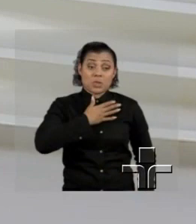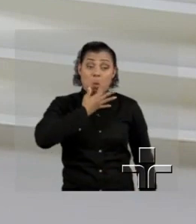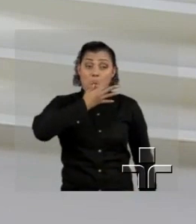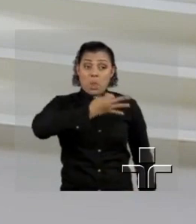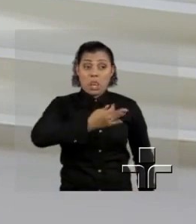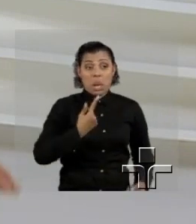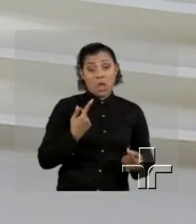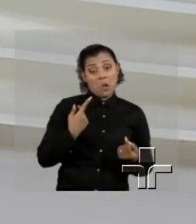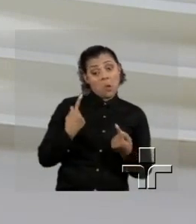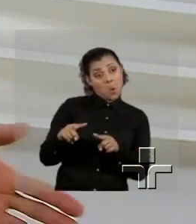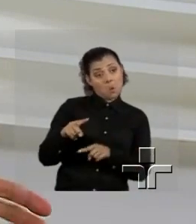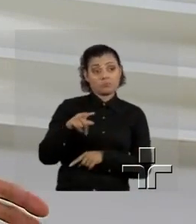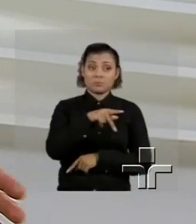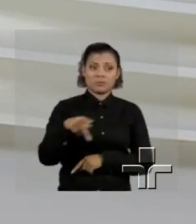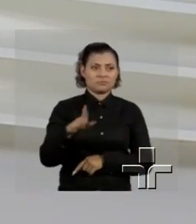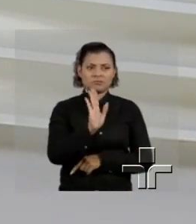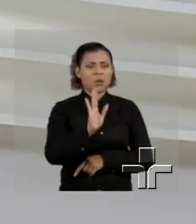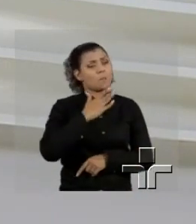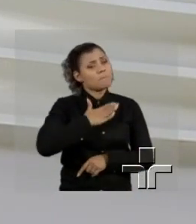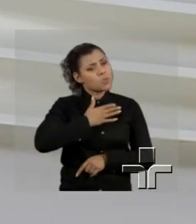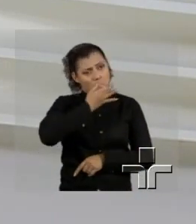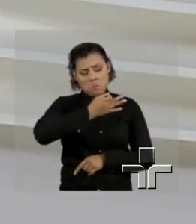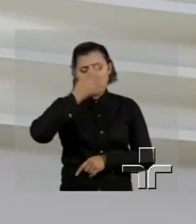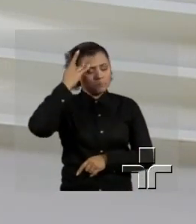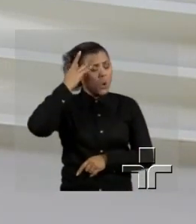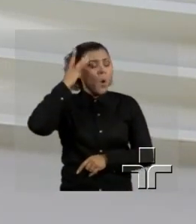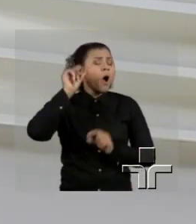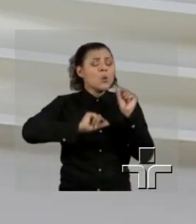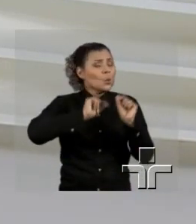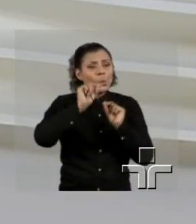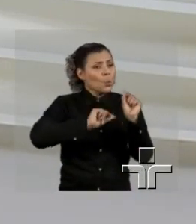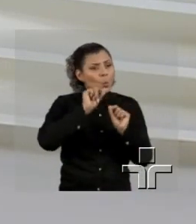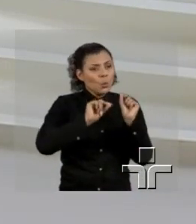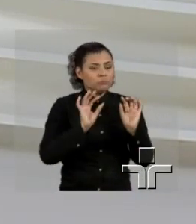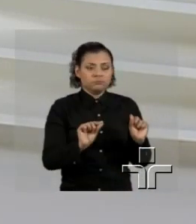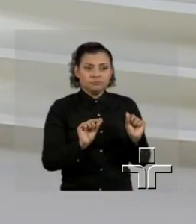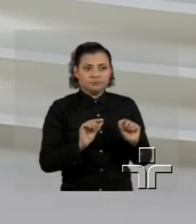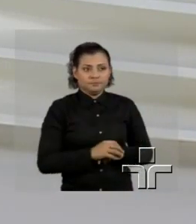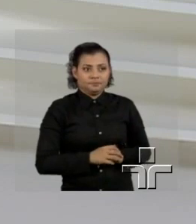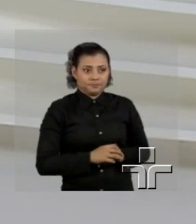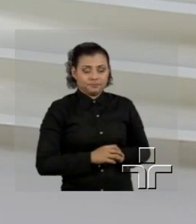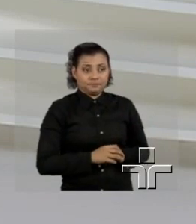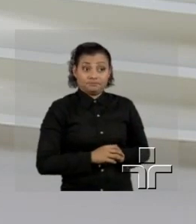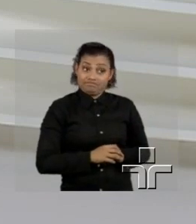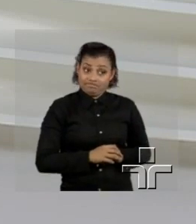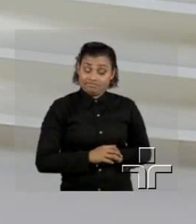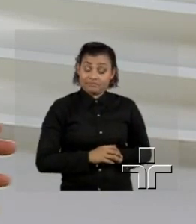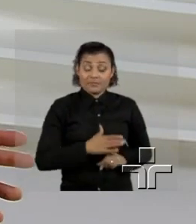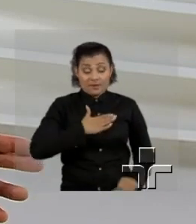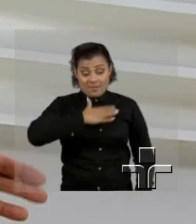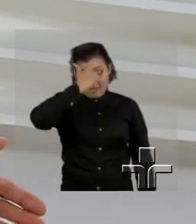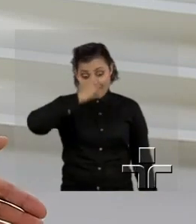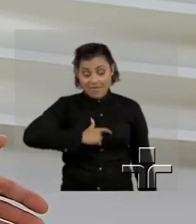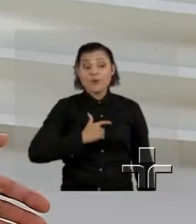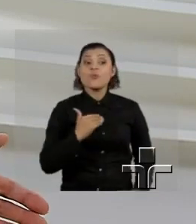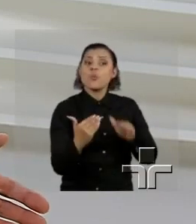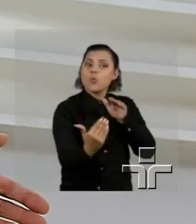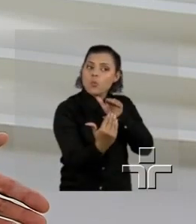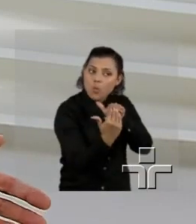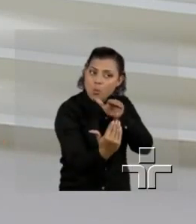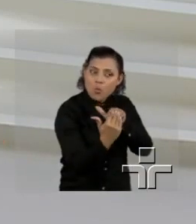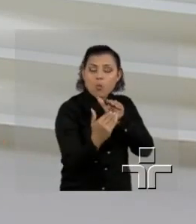o lado inverso. O presidente Jair Bolsonaro esteve em Santa Maria, acho que o senhor ainda estava no governo, o senhor me corrija, mas eu acho que é a